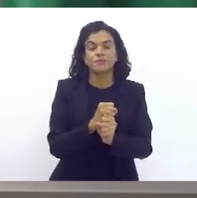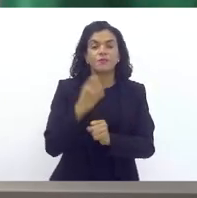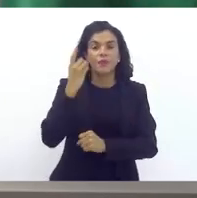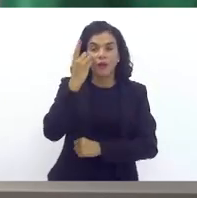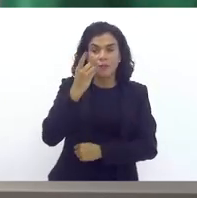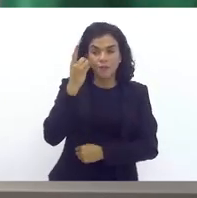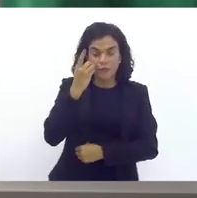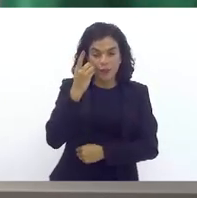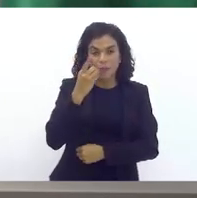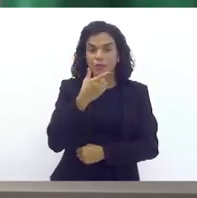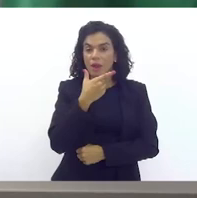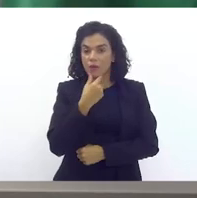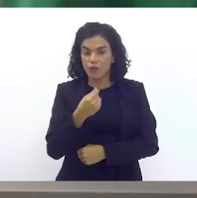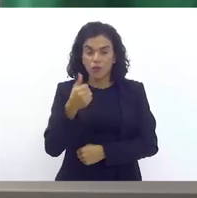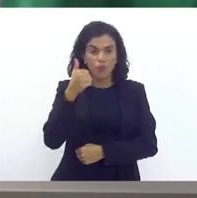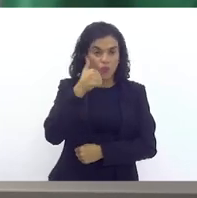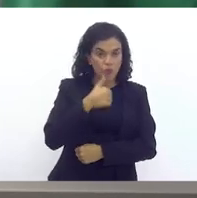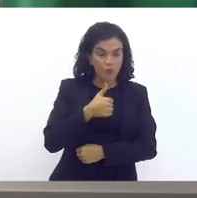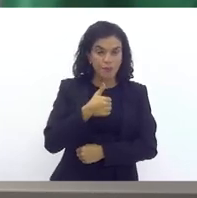Deputada e deputado,